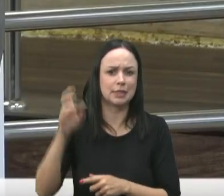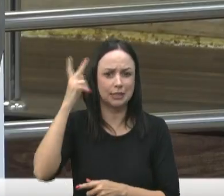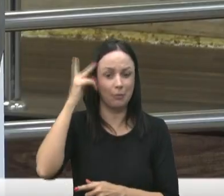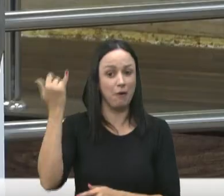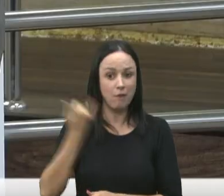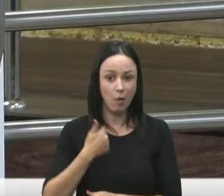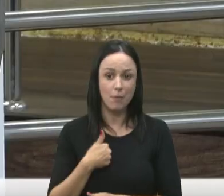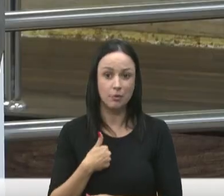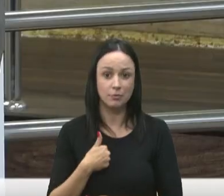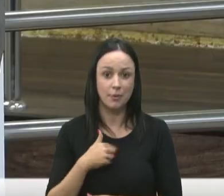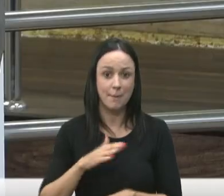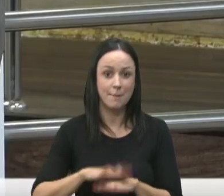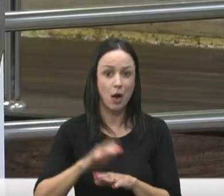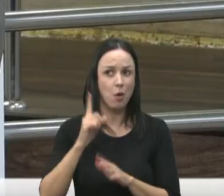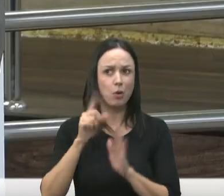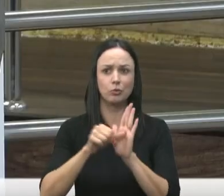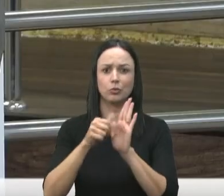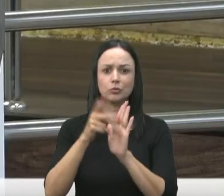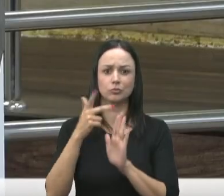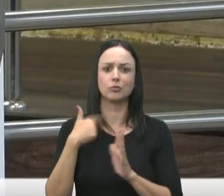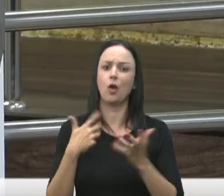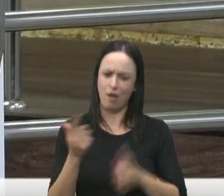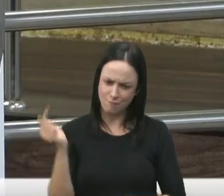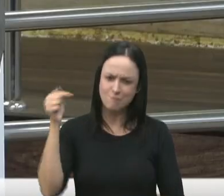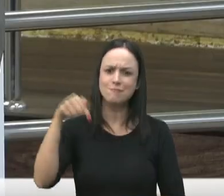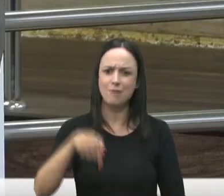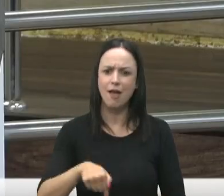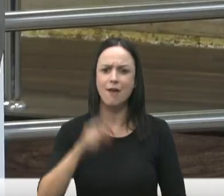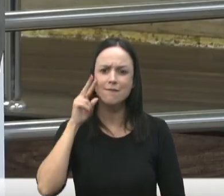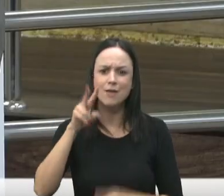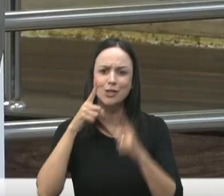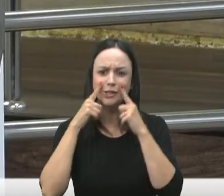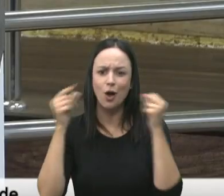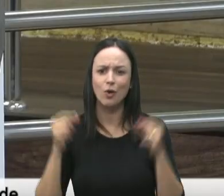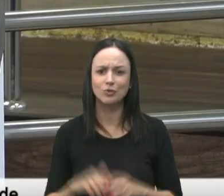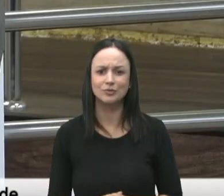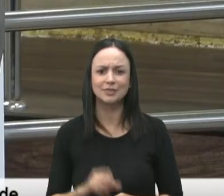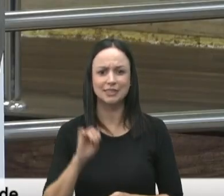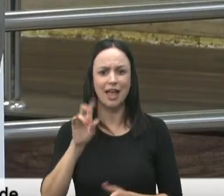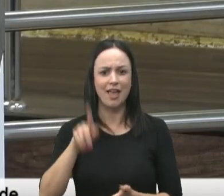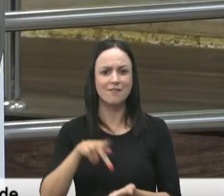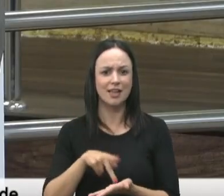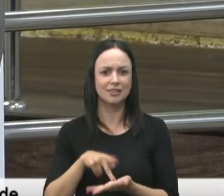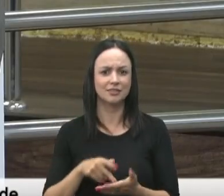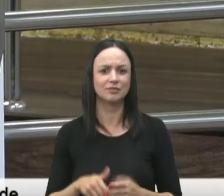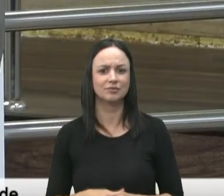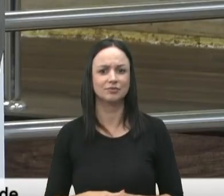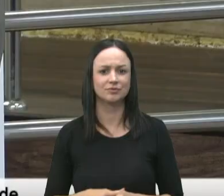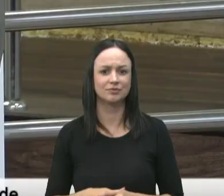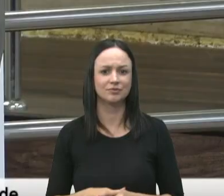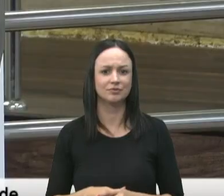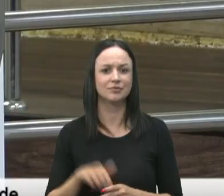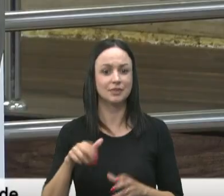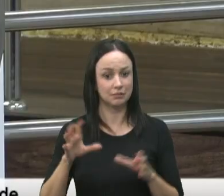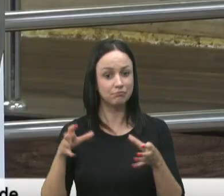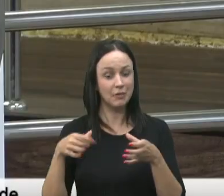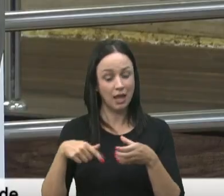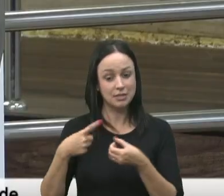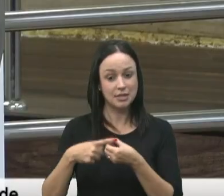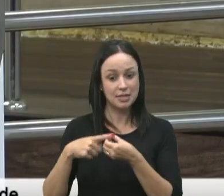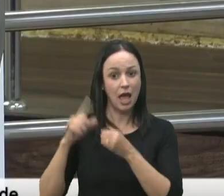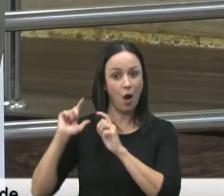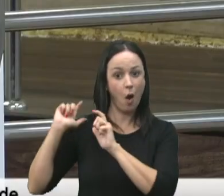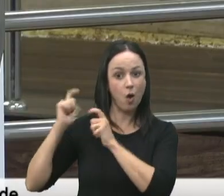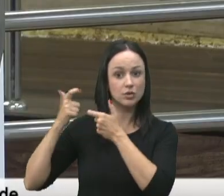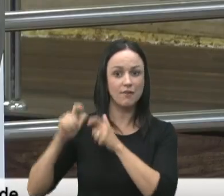isso, mais de uma vez. Até que eu quis vir aqui para Jaú para ver se isso era verdade. E, de fato, uma cidade muito conservadora, assim